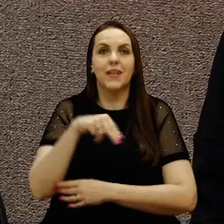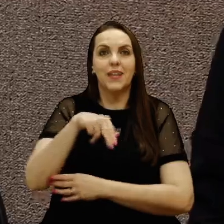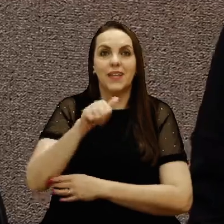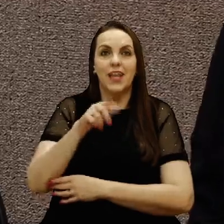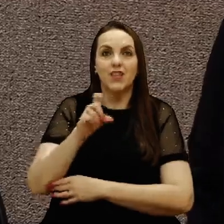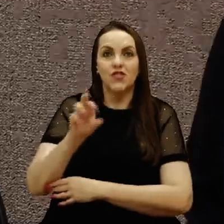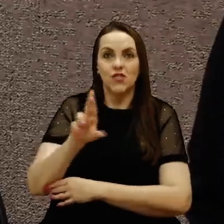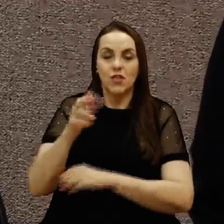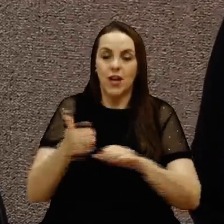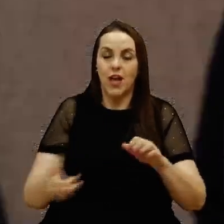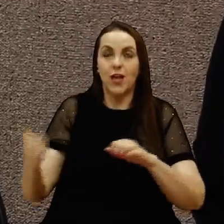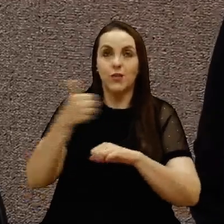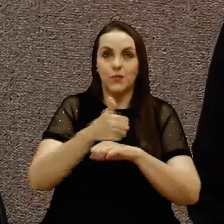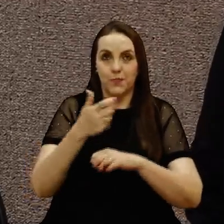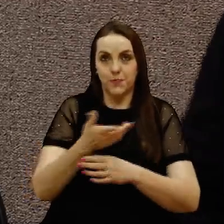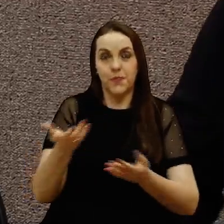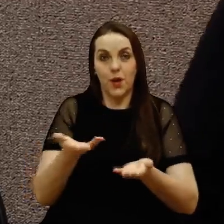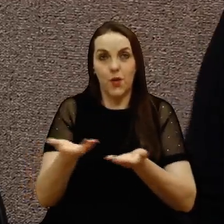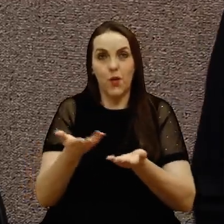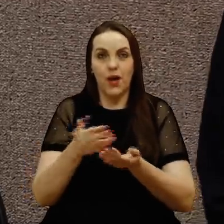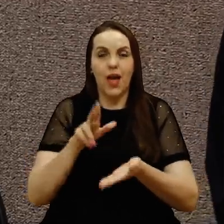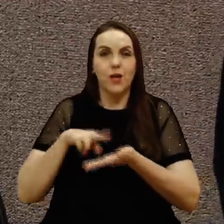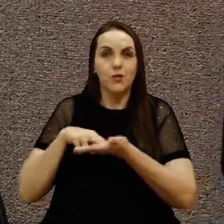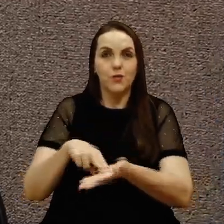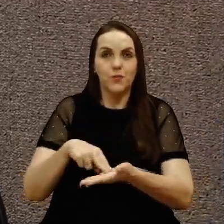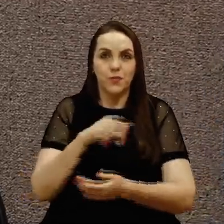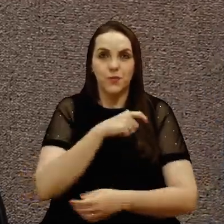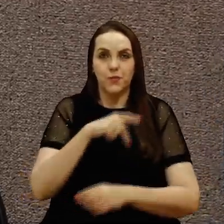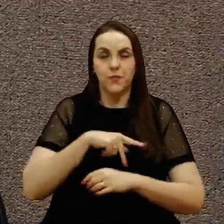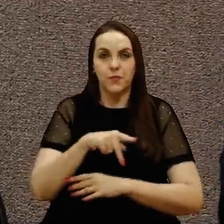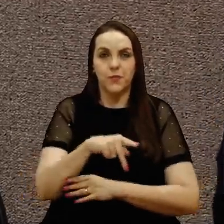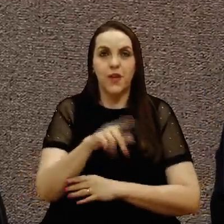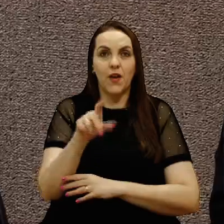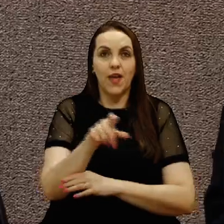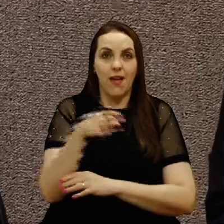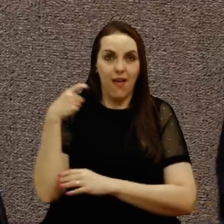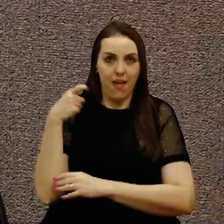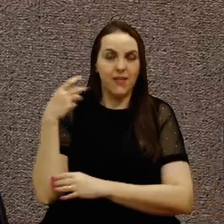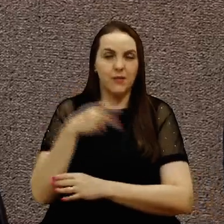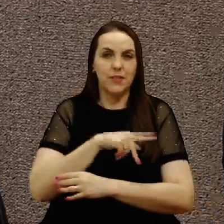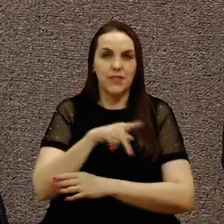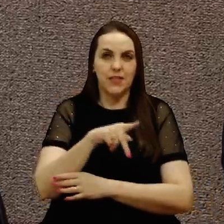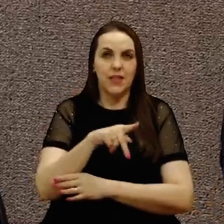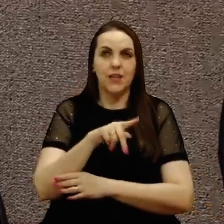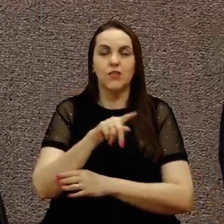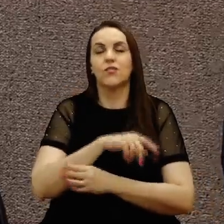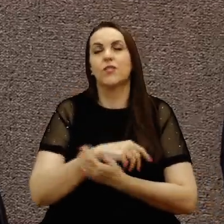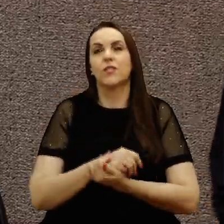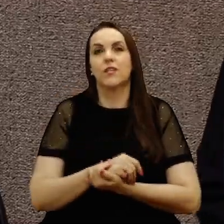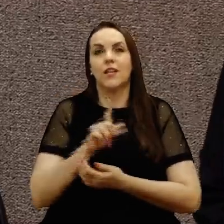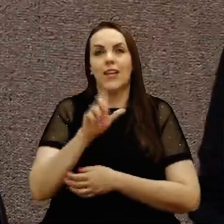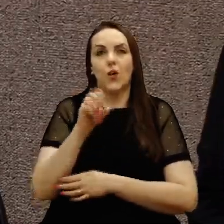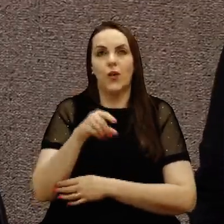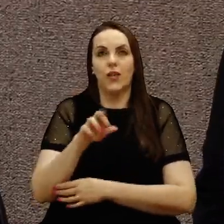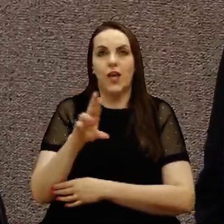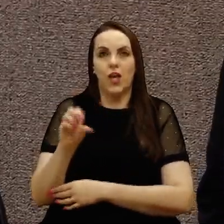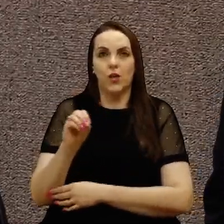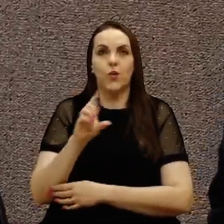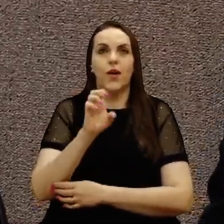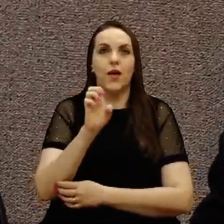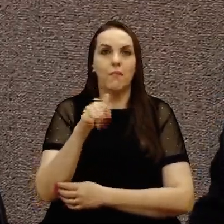a presidência, e também aos vice-presidentes Leonardo Rotti, Fábio Ribas, Emerson Vargas, Júlio